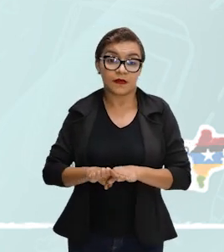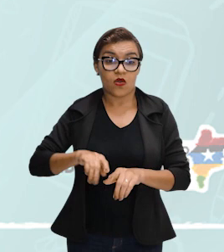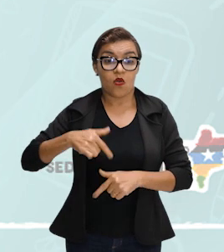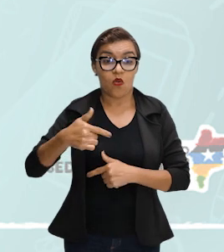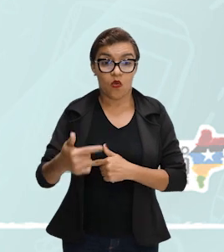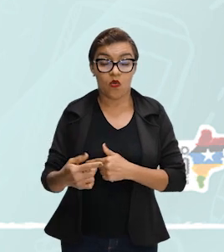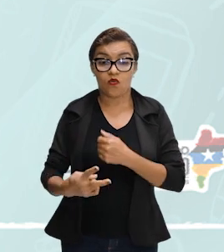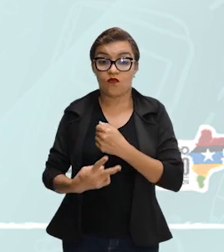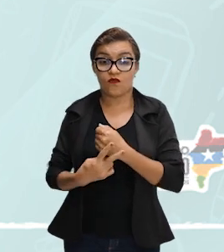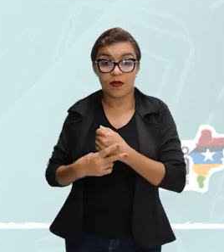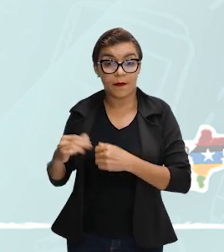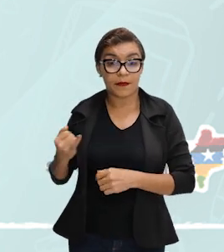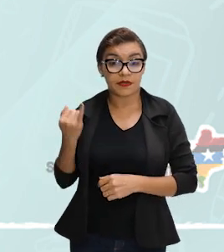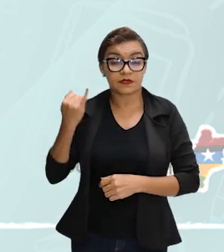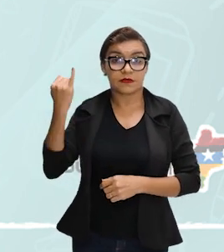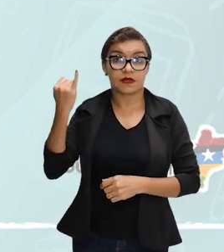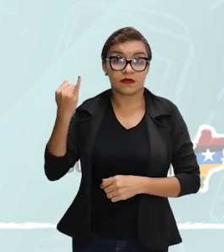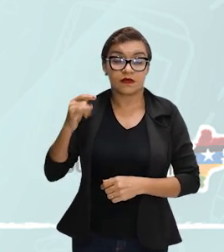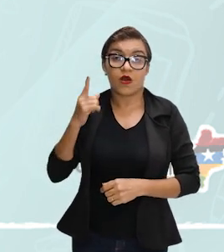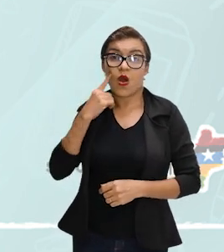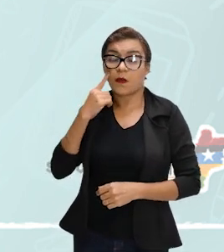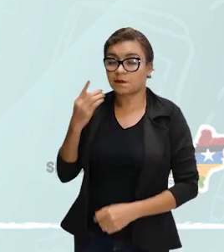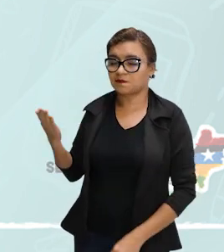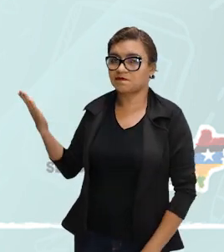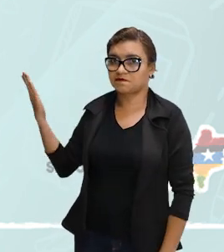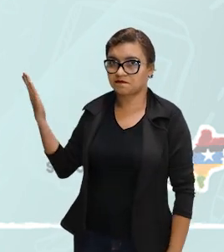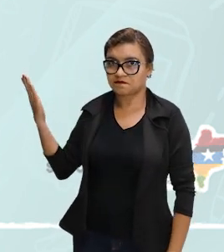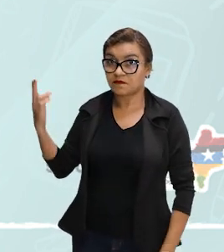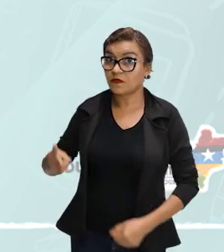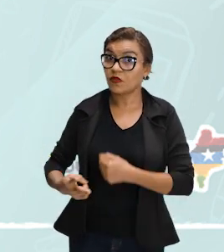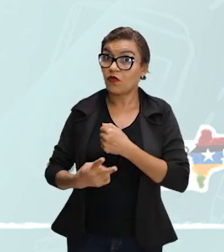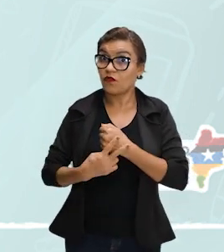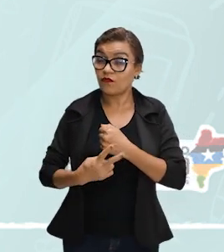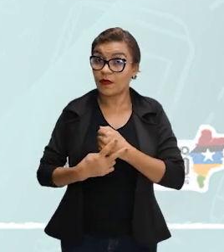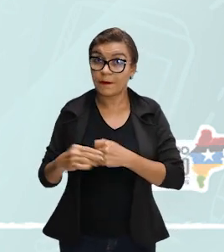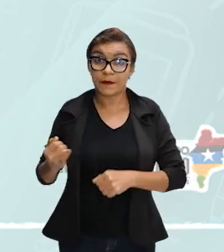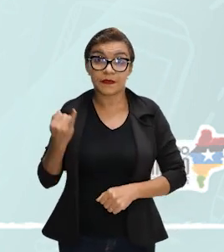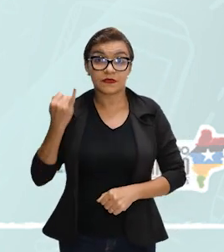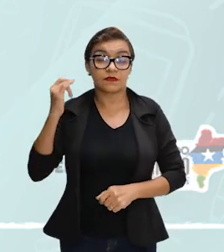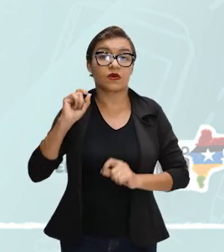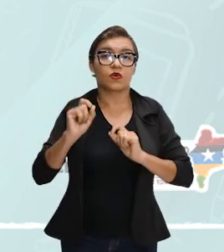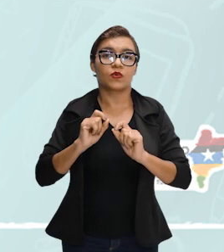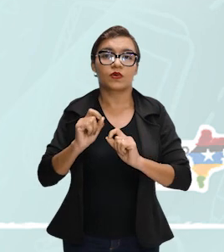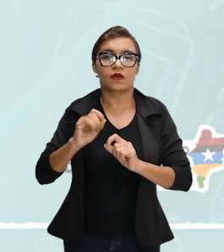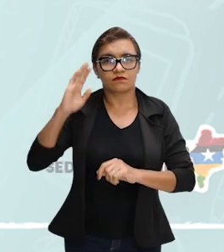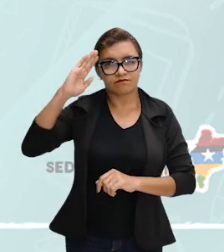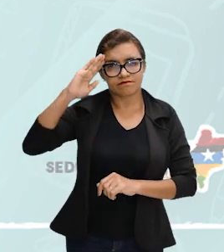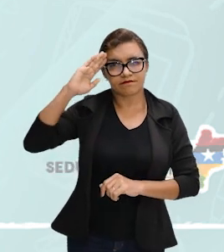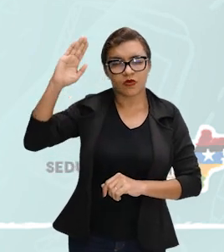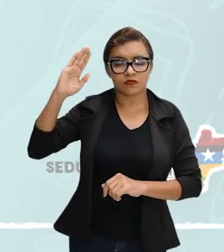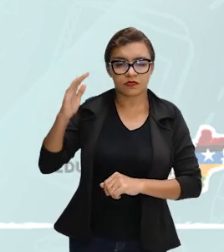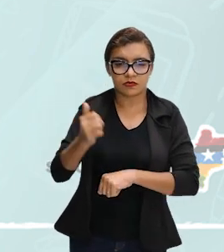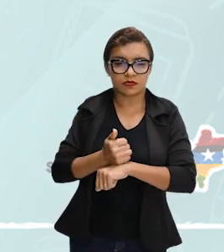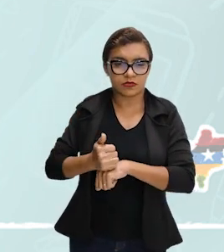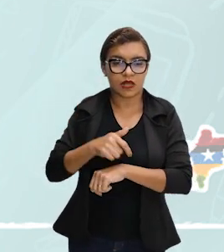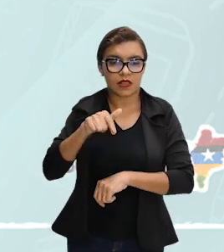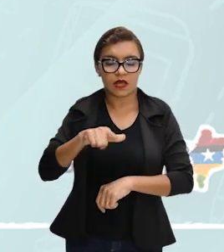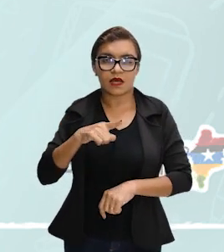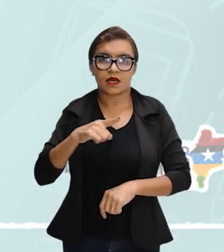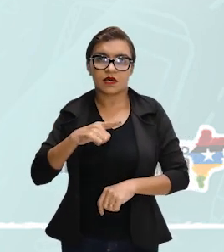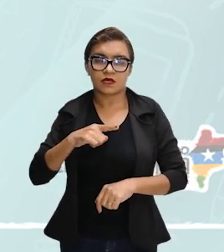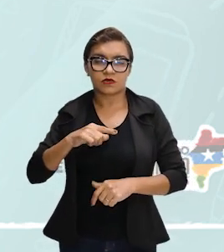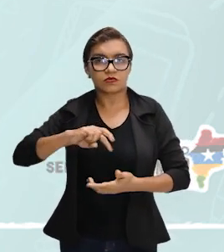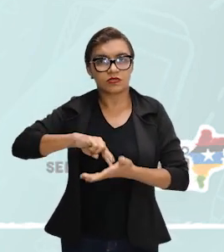o significado e contenido da ação. Então, o verbo principal é aquele onde tem o meu significado da ação que eu